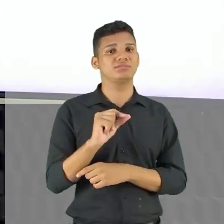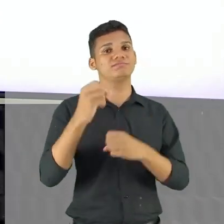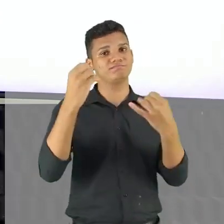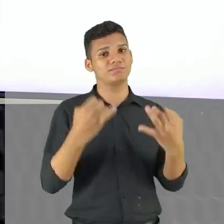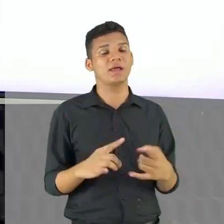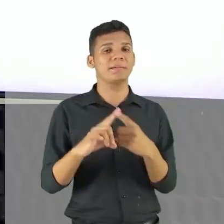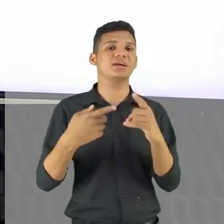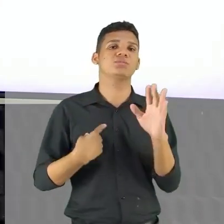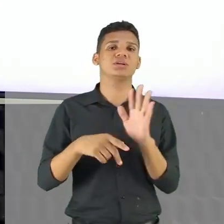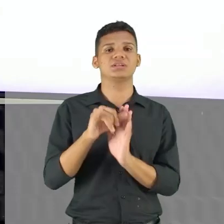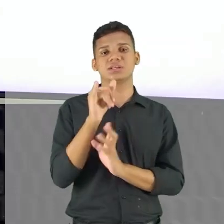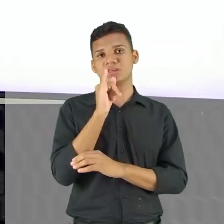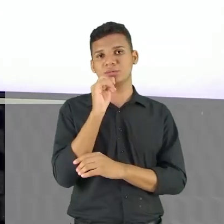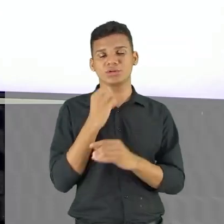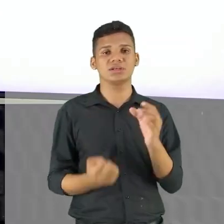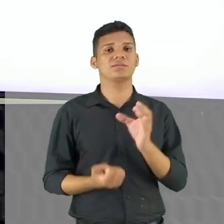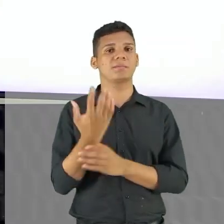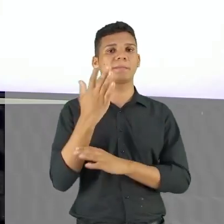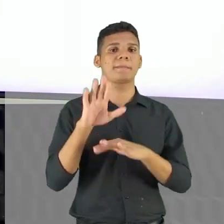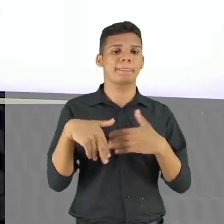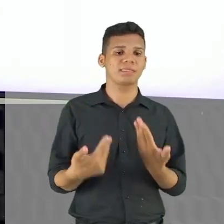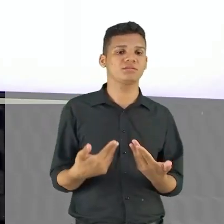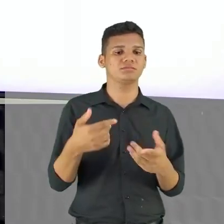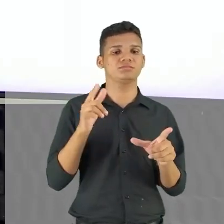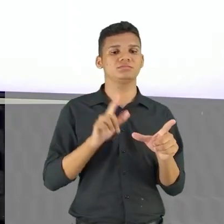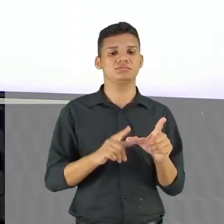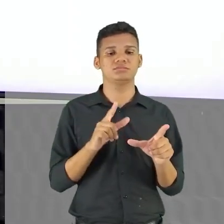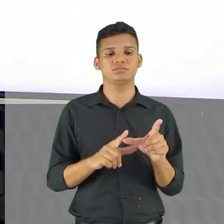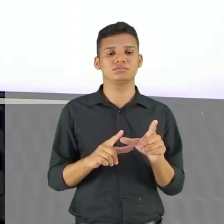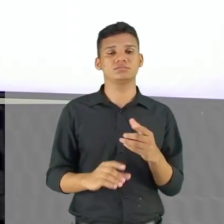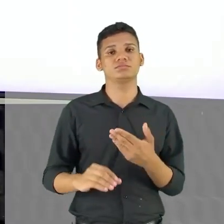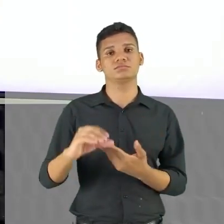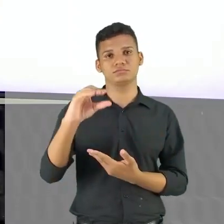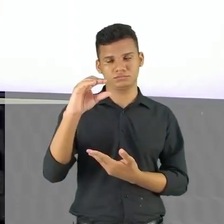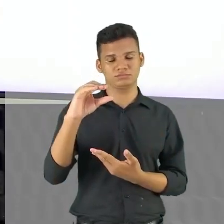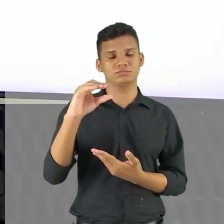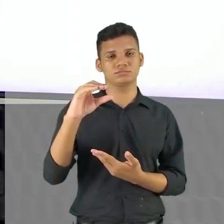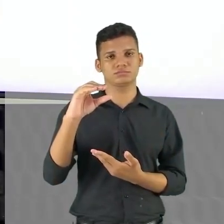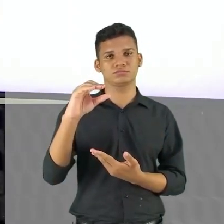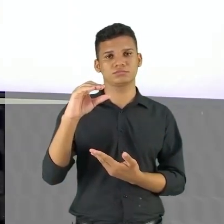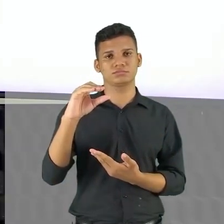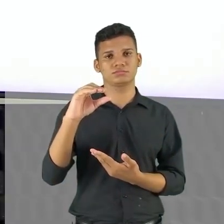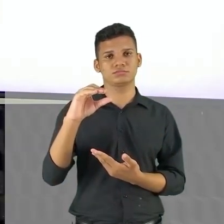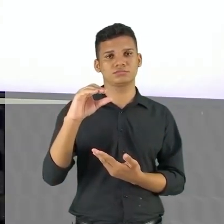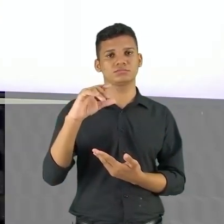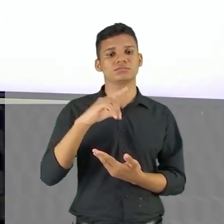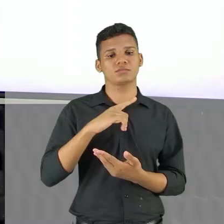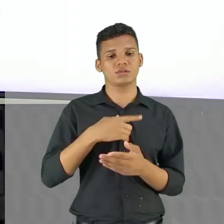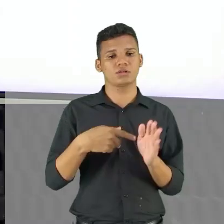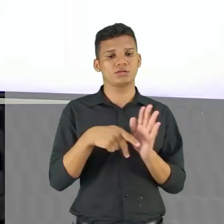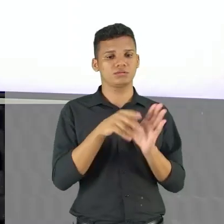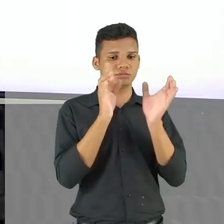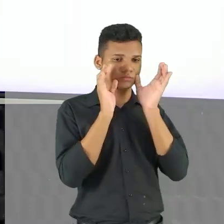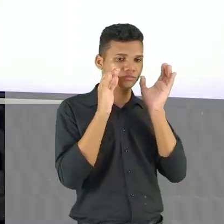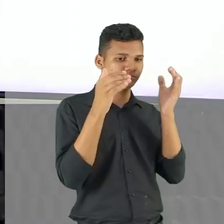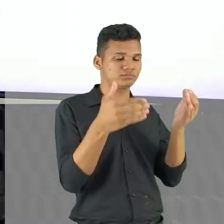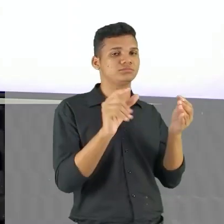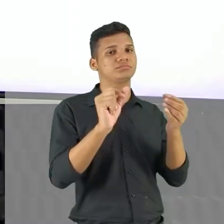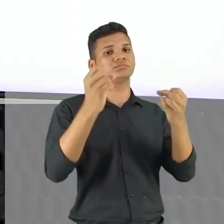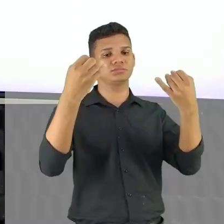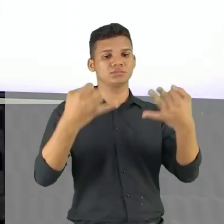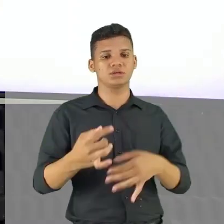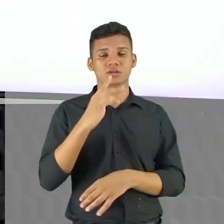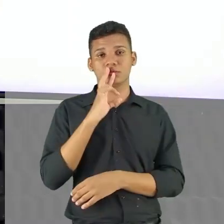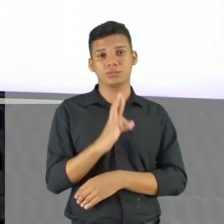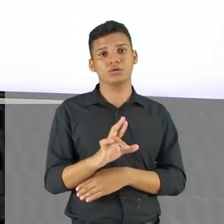pela criação da lei das terras. Portanto, somente a letra C. Concentração fundiária responde